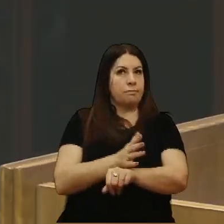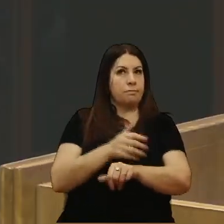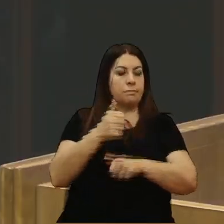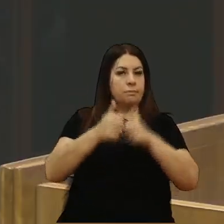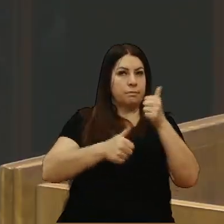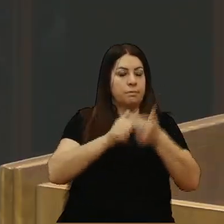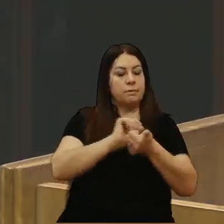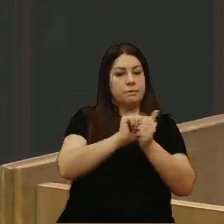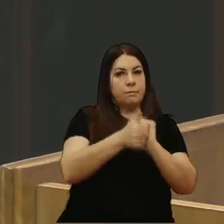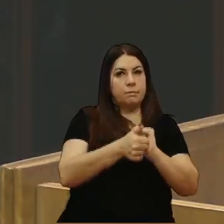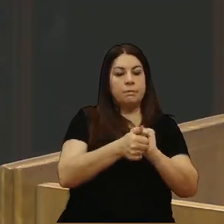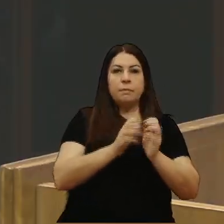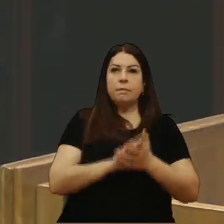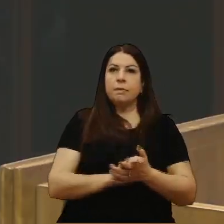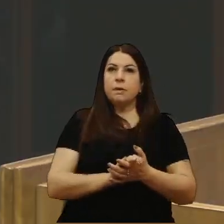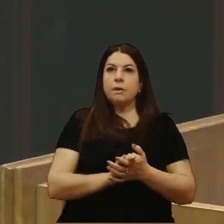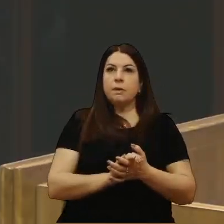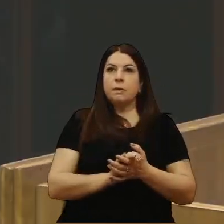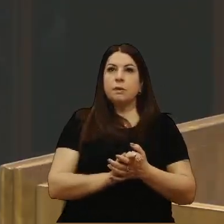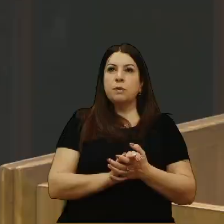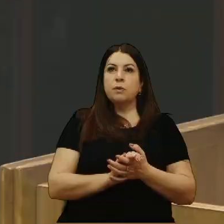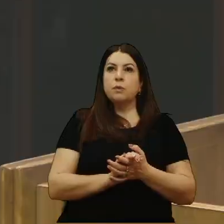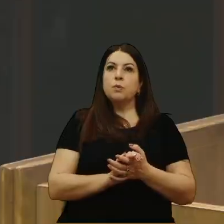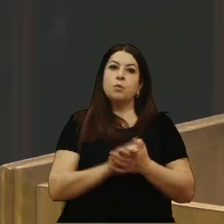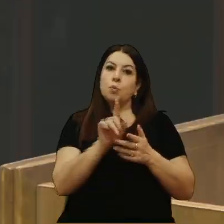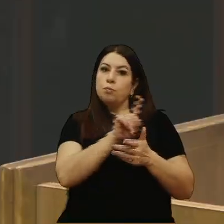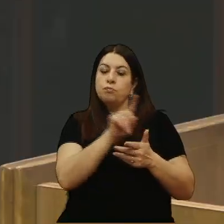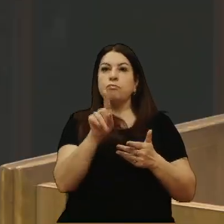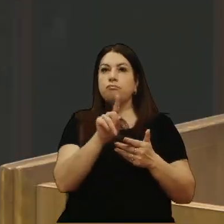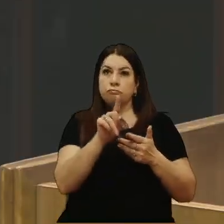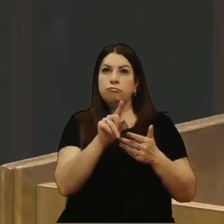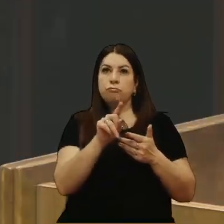praticava esporte, com anuência